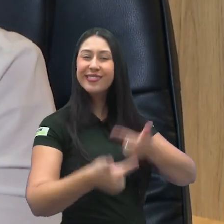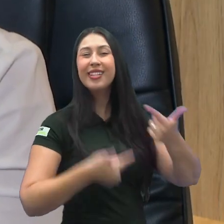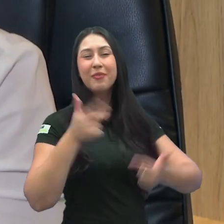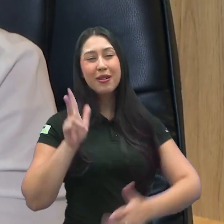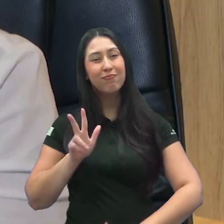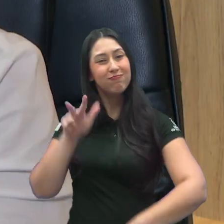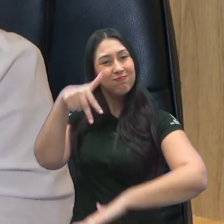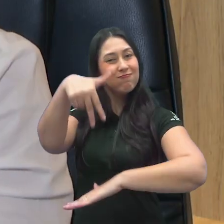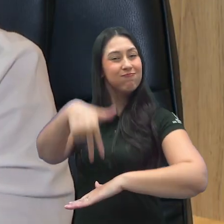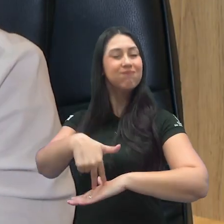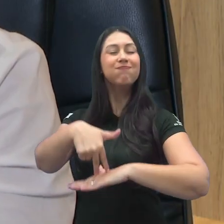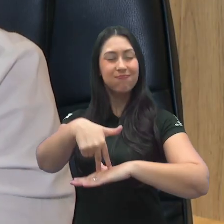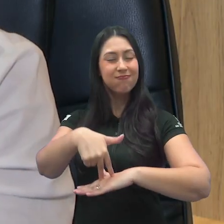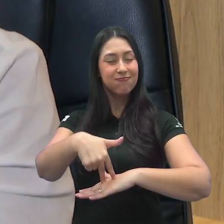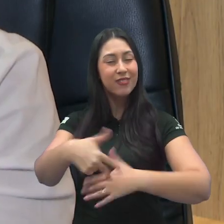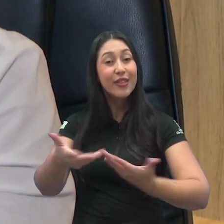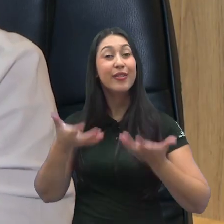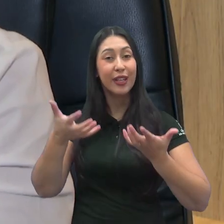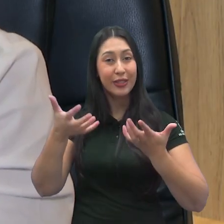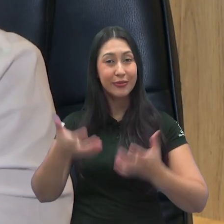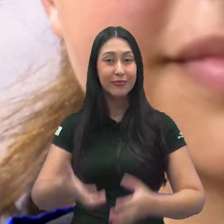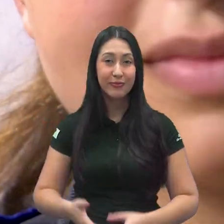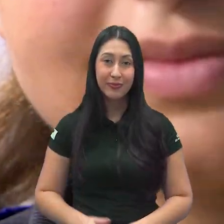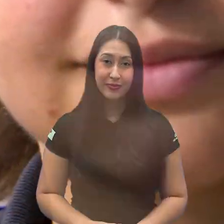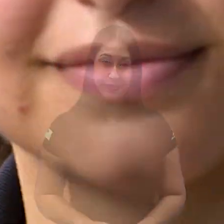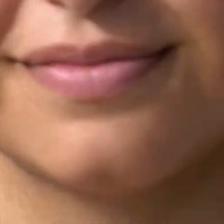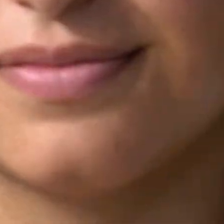e ocupar o espaço que ela julga que cabe a ela.